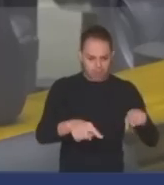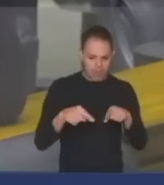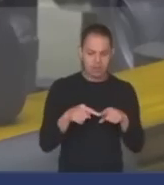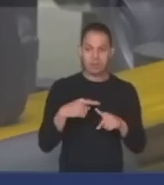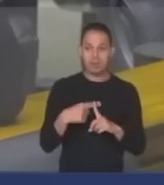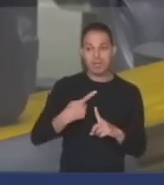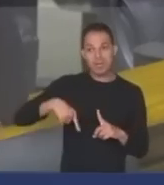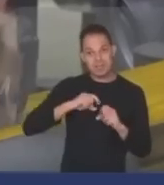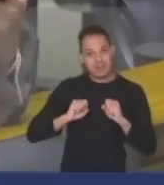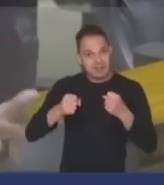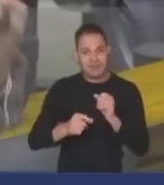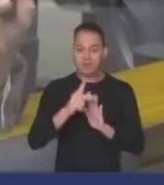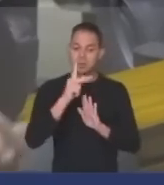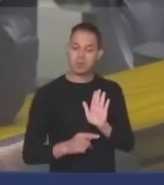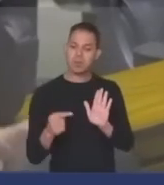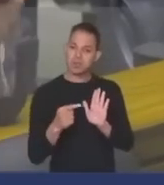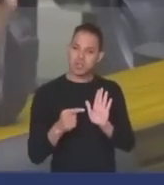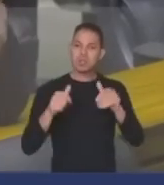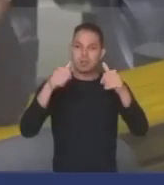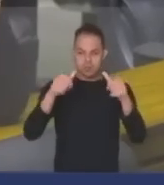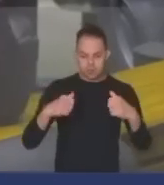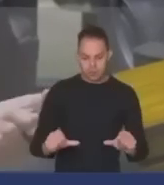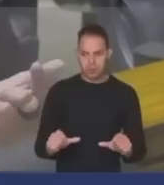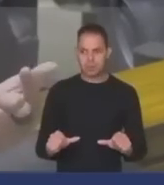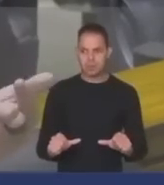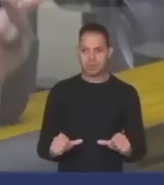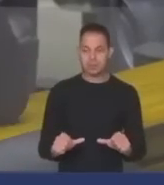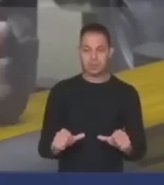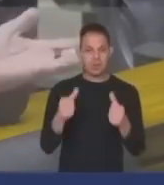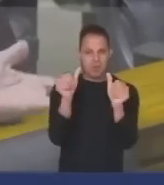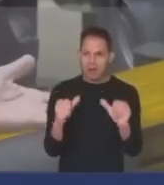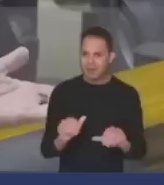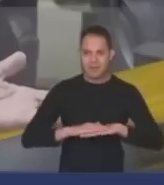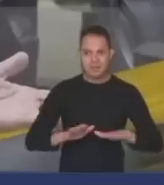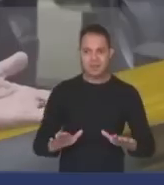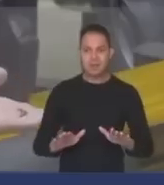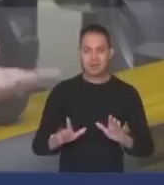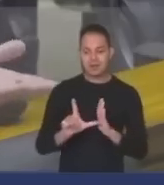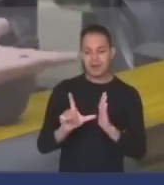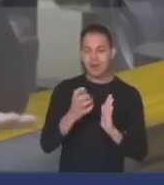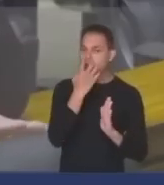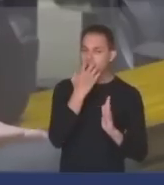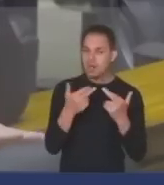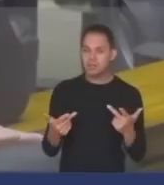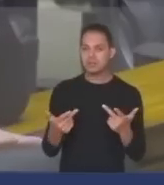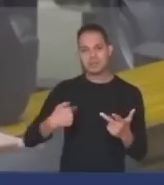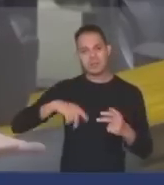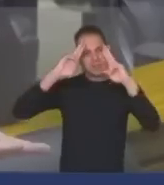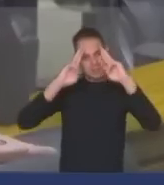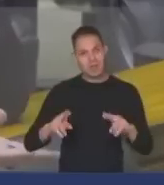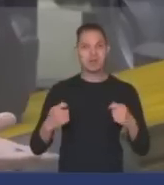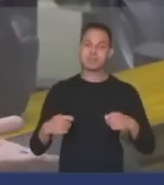estamos defendendo um projeto de que haja esse cartaz, e é apenas um cartaz, nos pet shops. A gente precisa ter respeito nesse